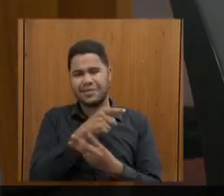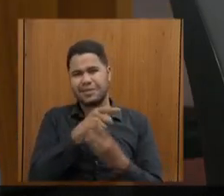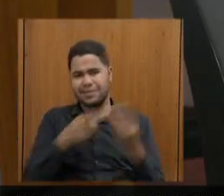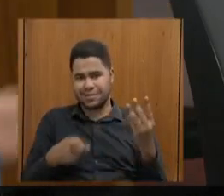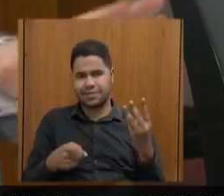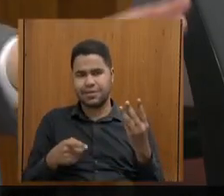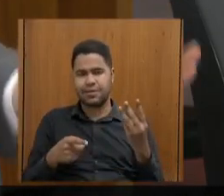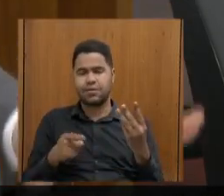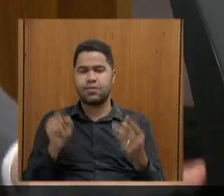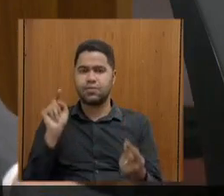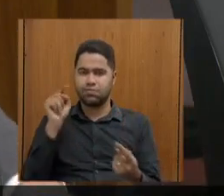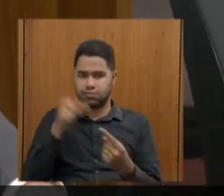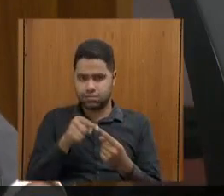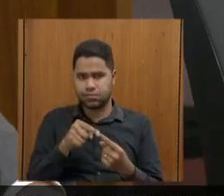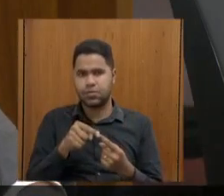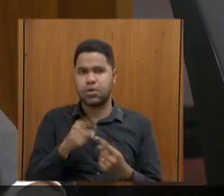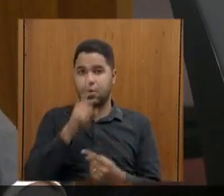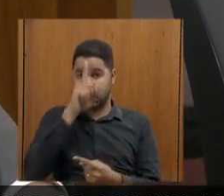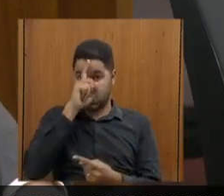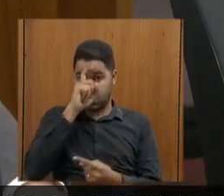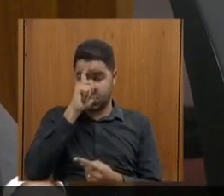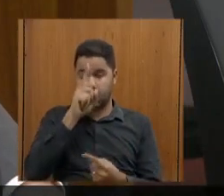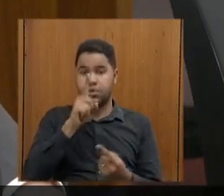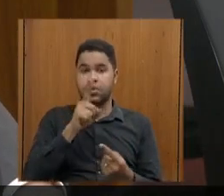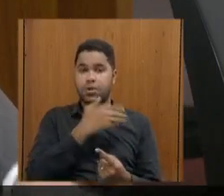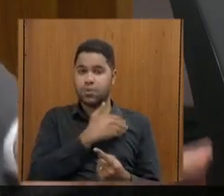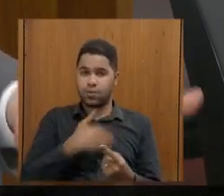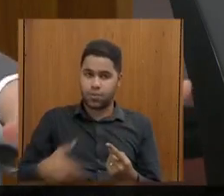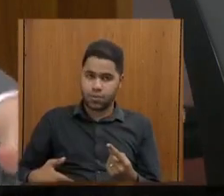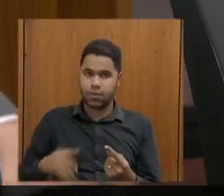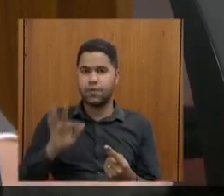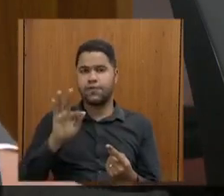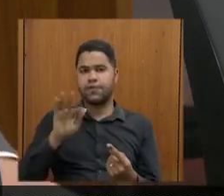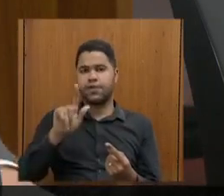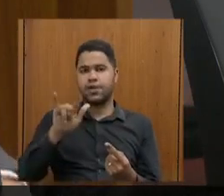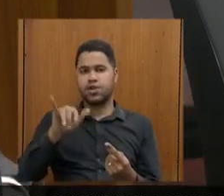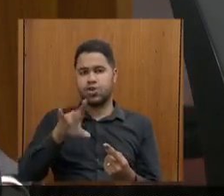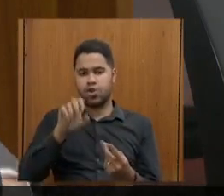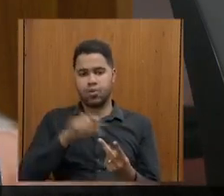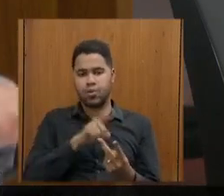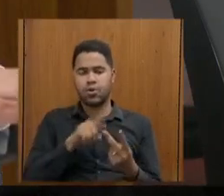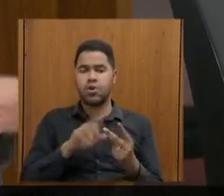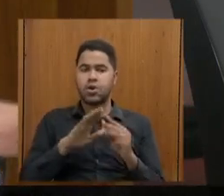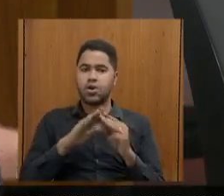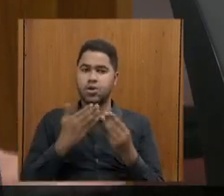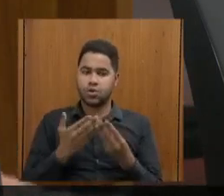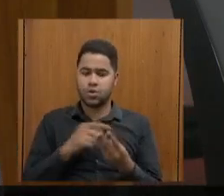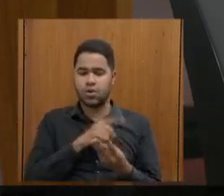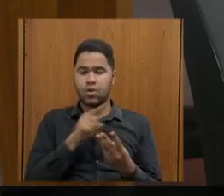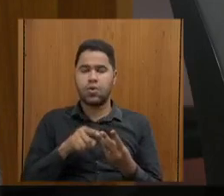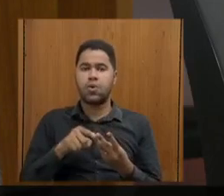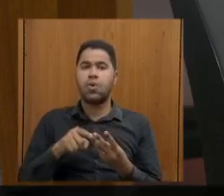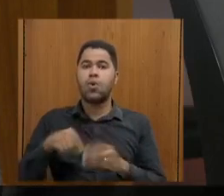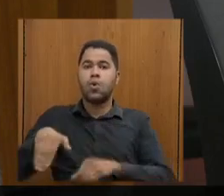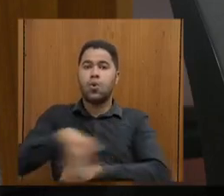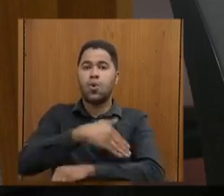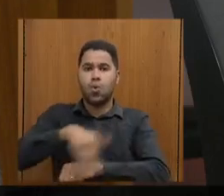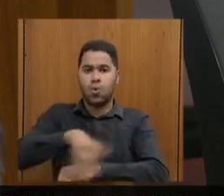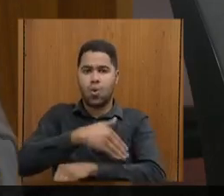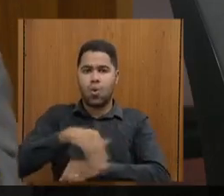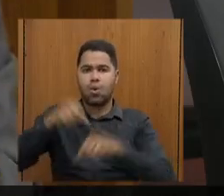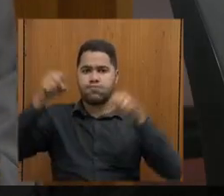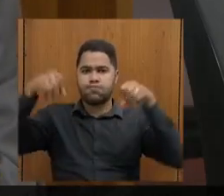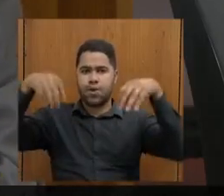objetivos que é hospitais públicos e filantrópicos escolas públicas e iluminação pública